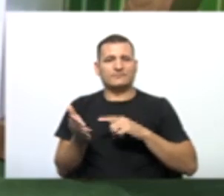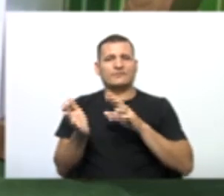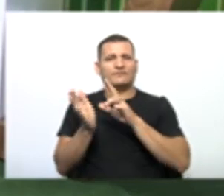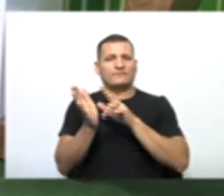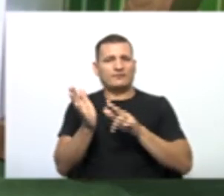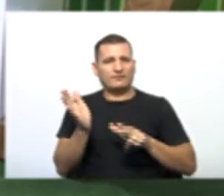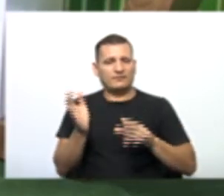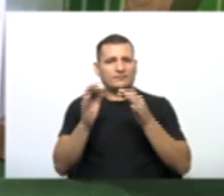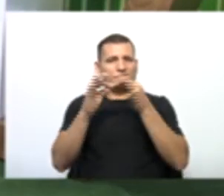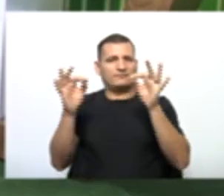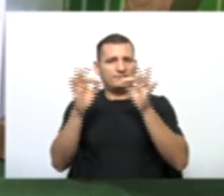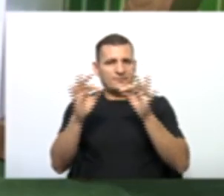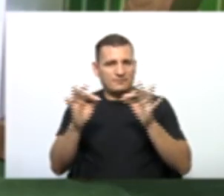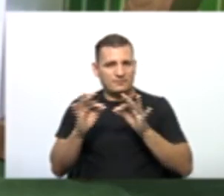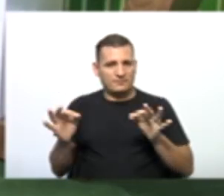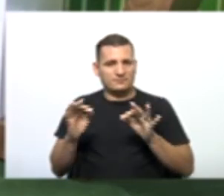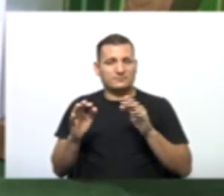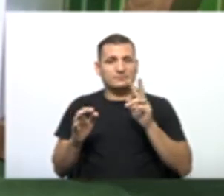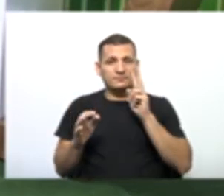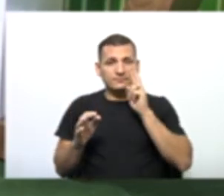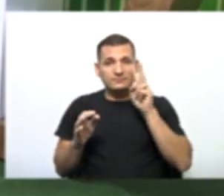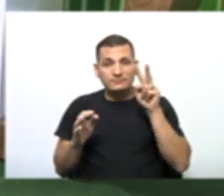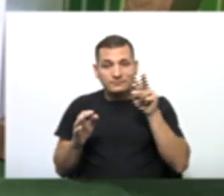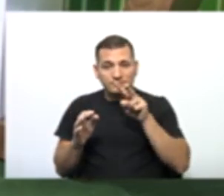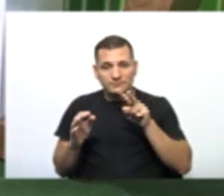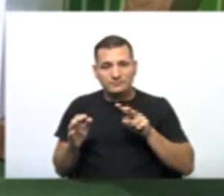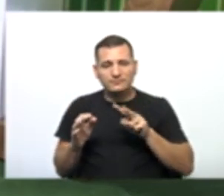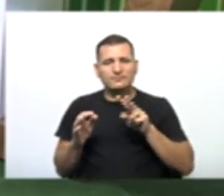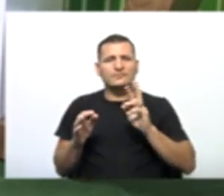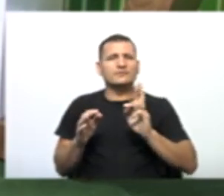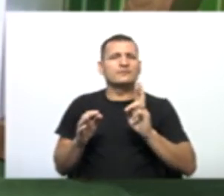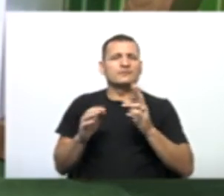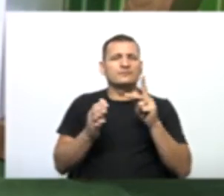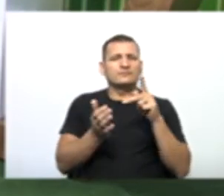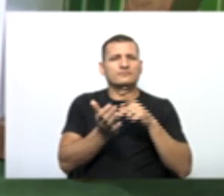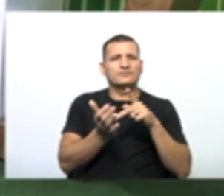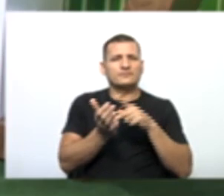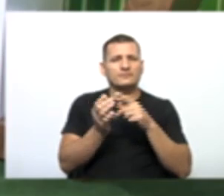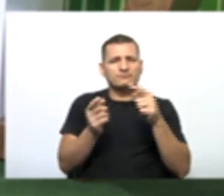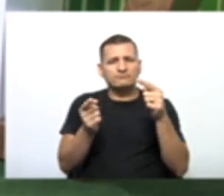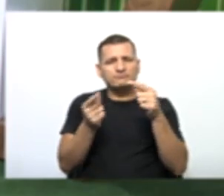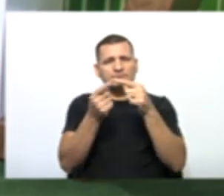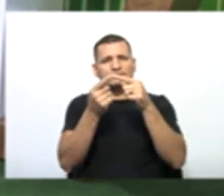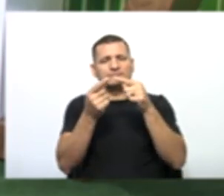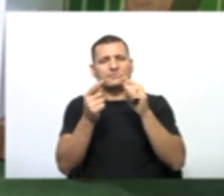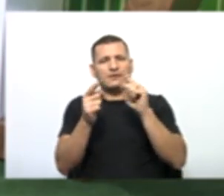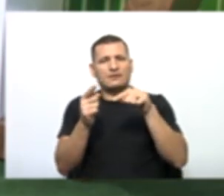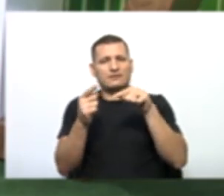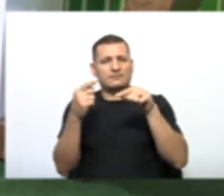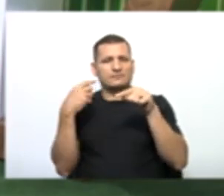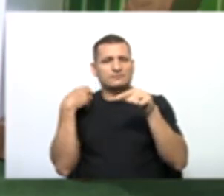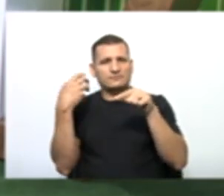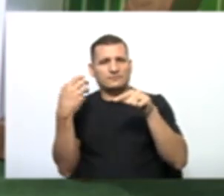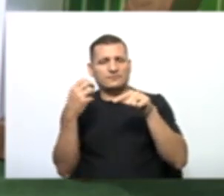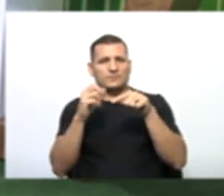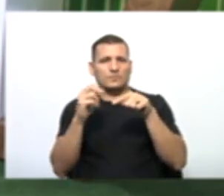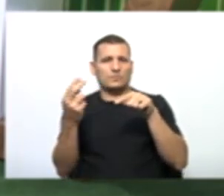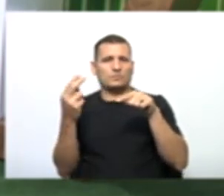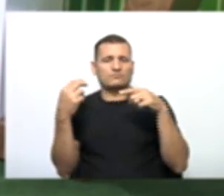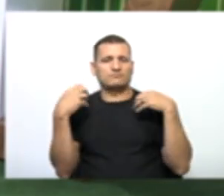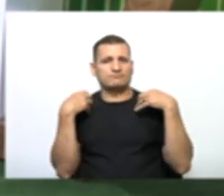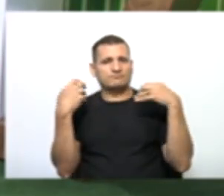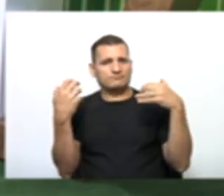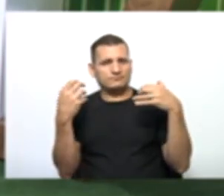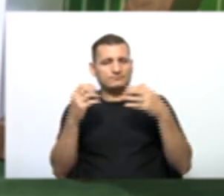sentenças, várias frases para que a gente pudesse dividir ali quem é que realmente se identificava com aquela. Se era o Sócrates ou se era